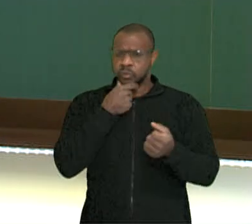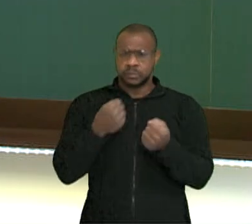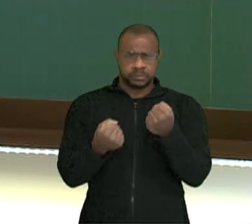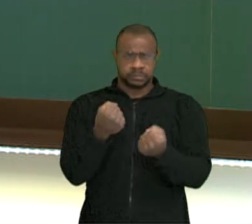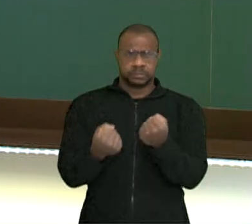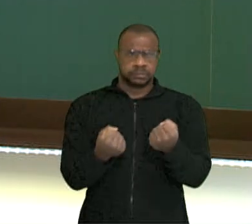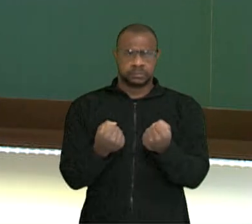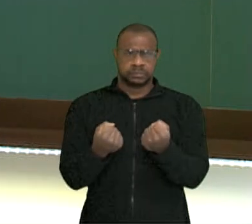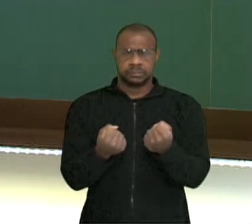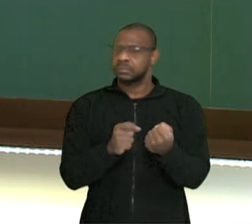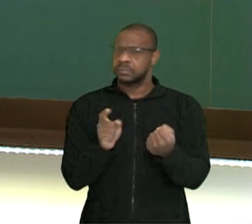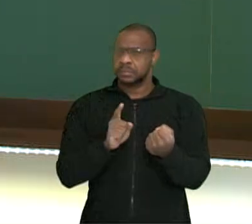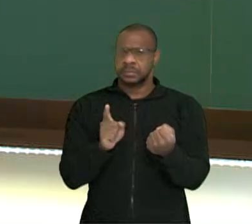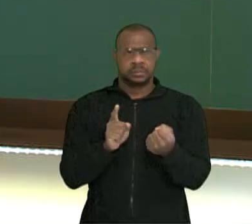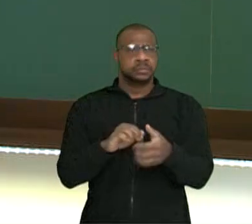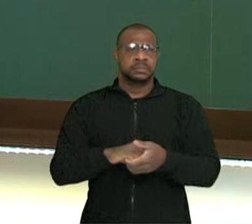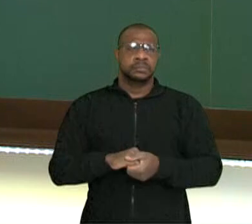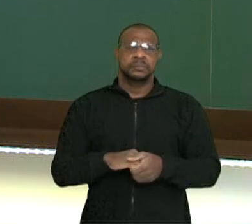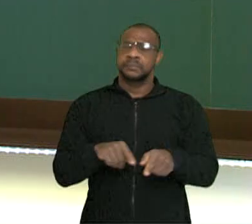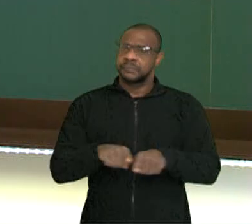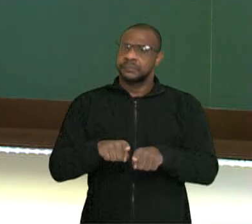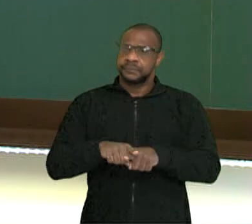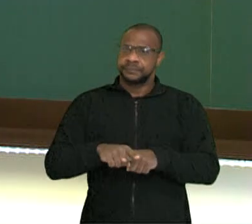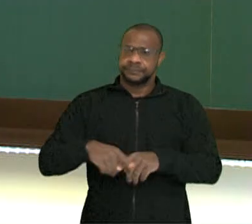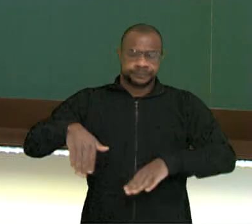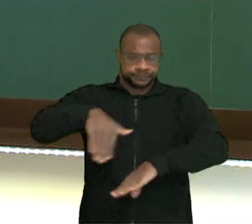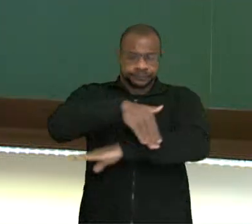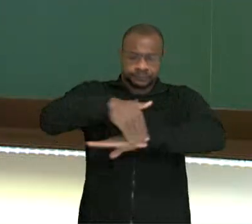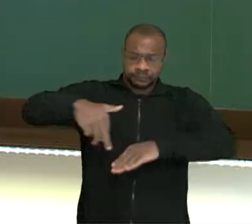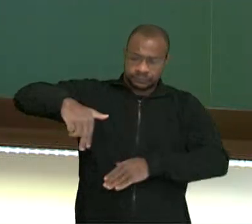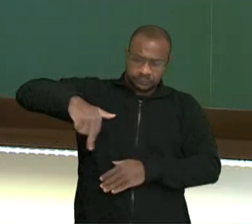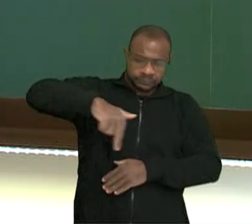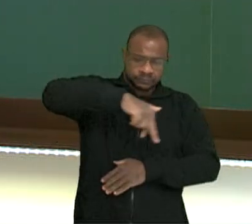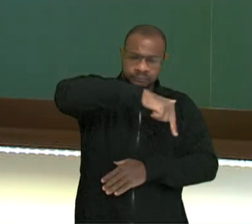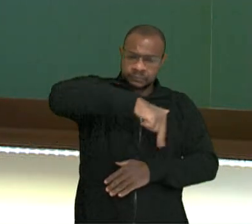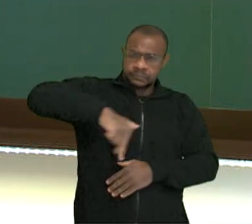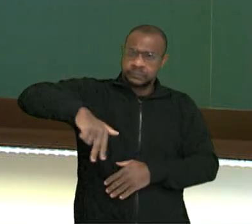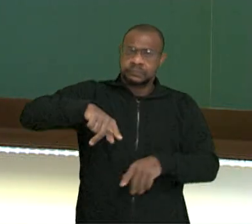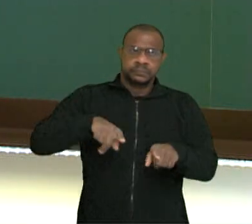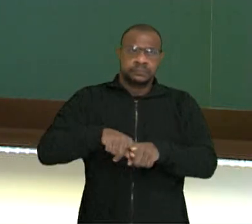das grandes características é a faixa de pedestre mostrando isso.